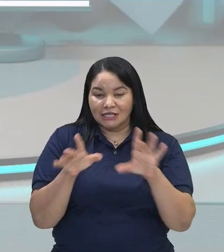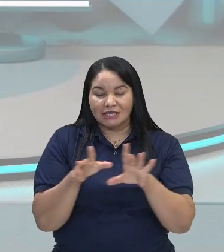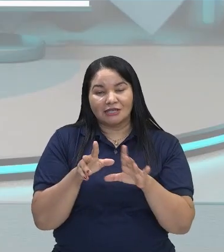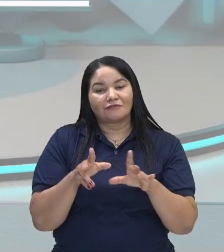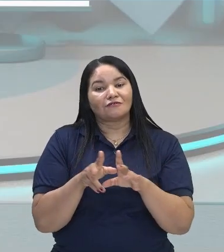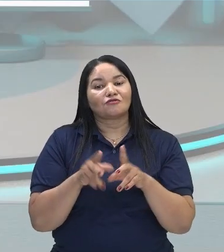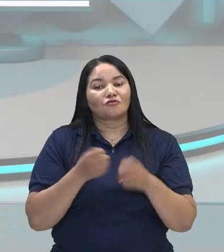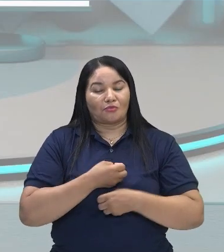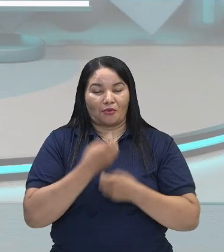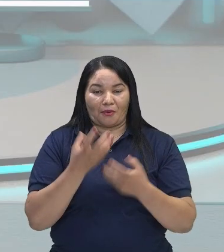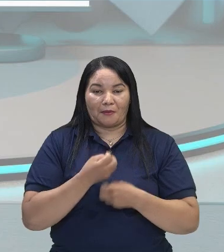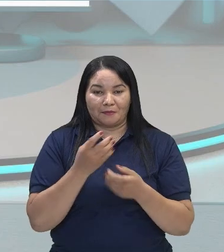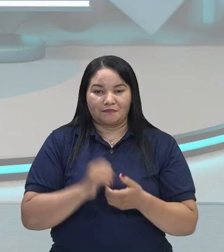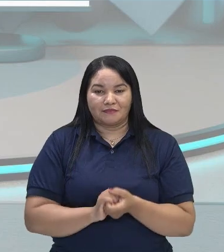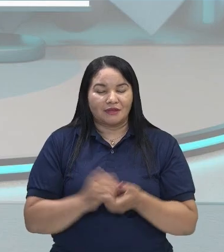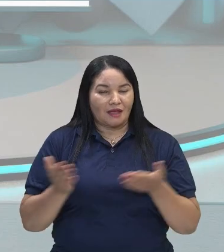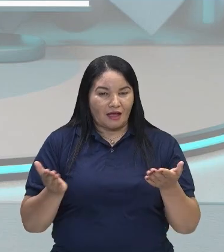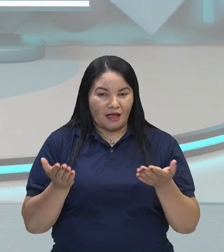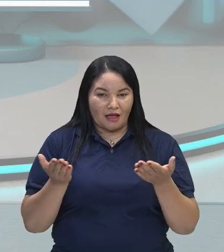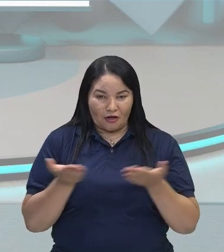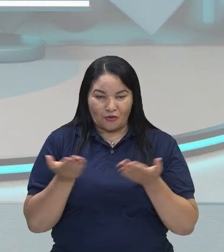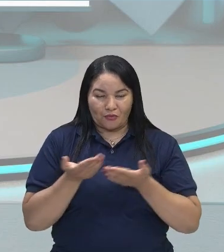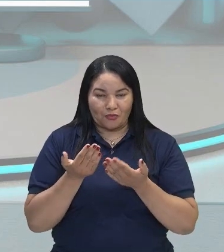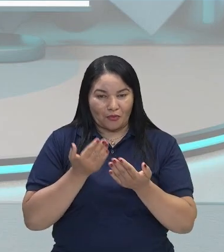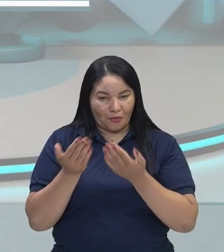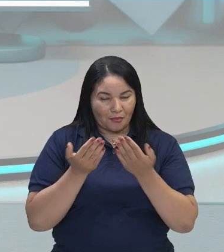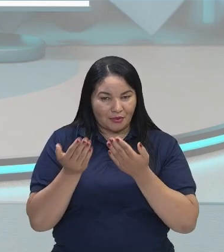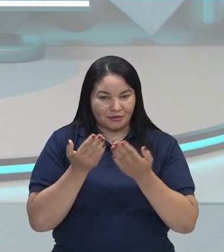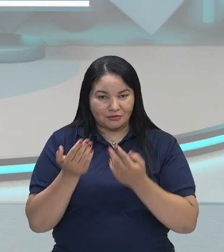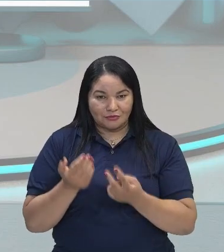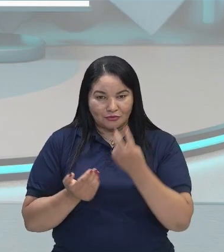fazer uma comparação agora entre esses dois poemas.